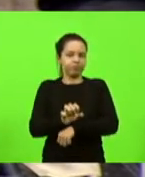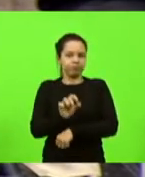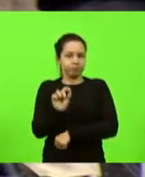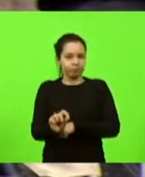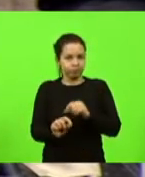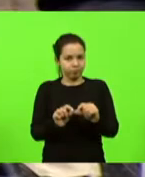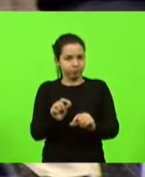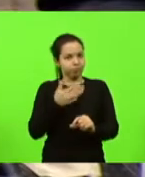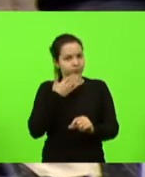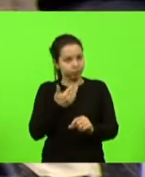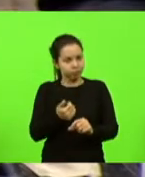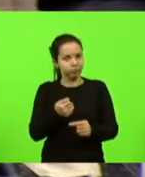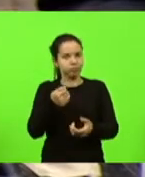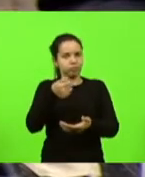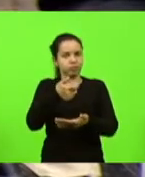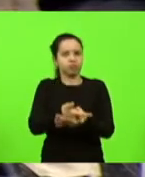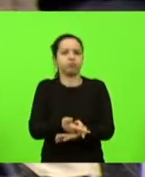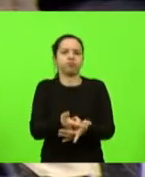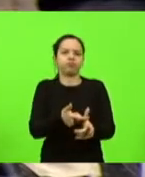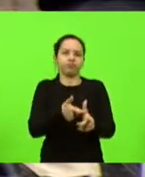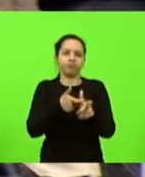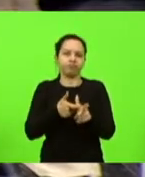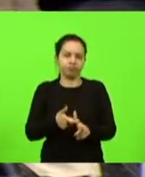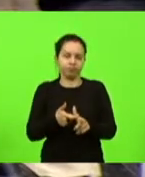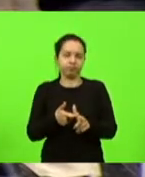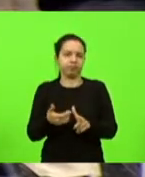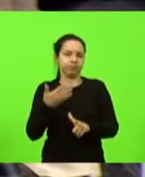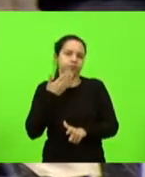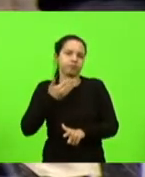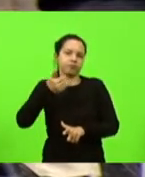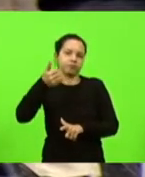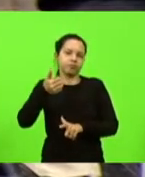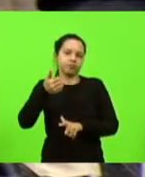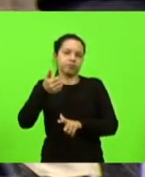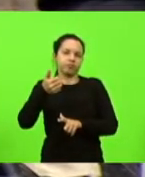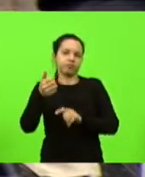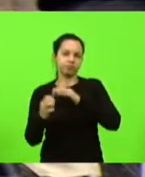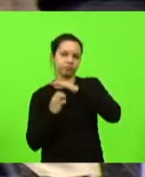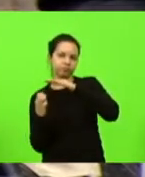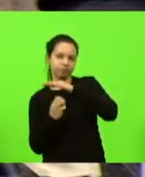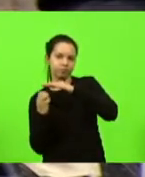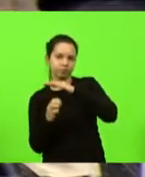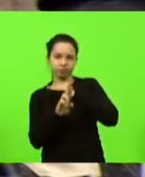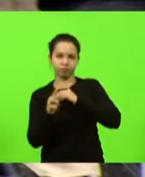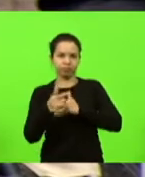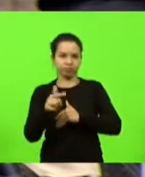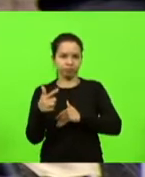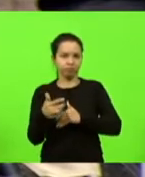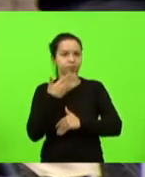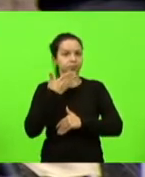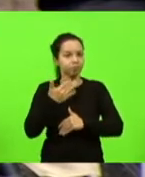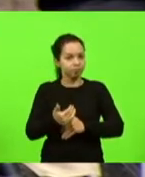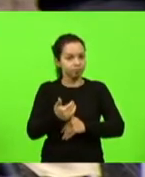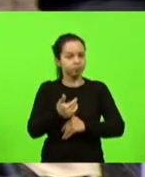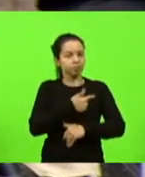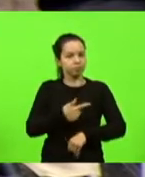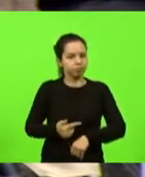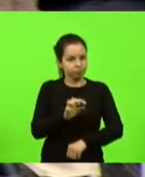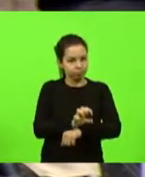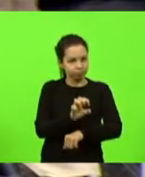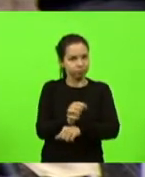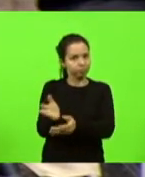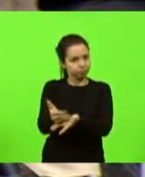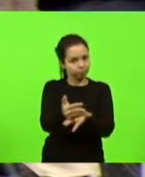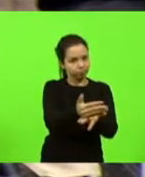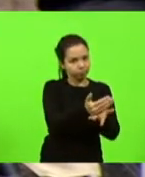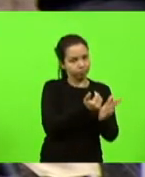e pague sua dívida. É melhor para a empresa, que limpa o seu nome, e é melhor para o Estado, que arrecada mais. Ponto final,